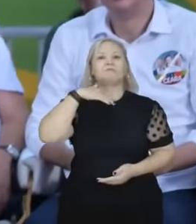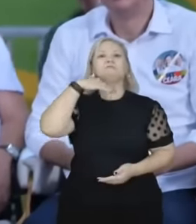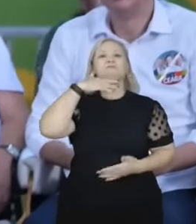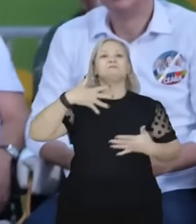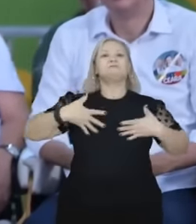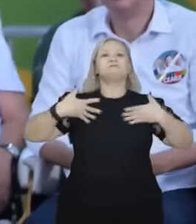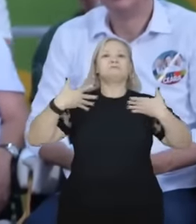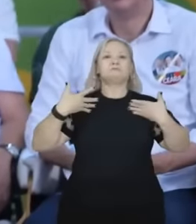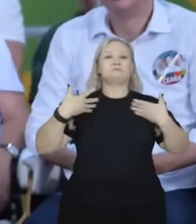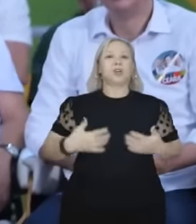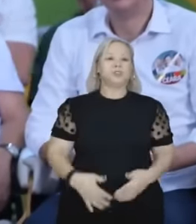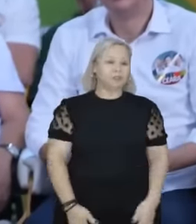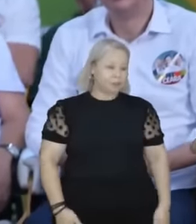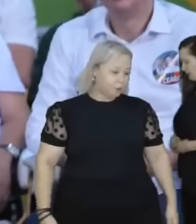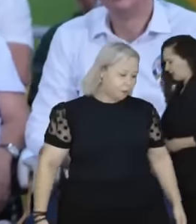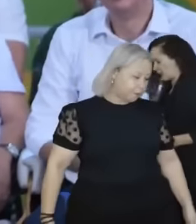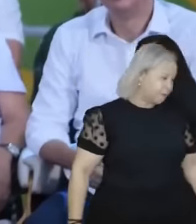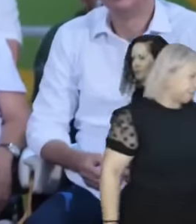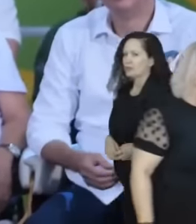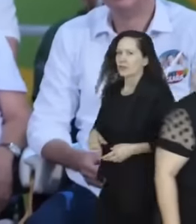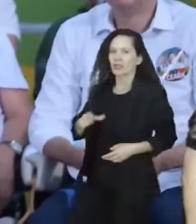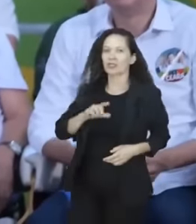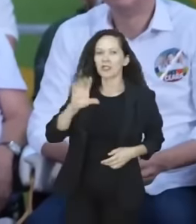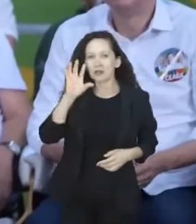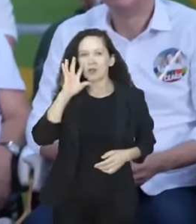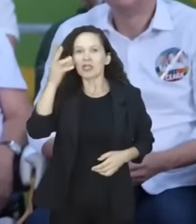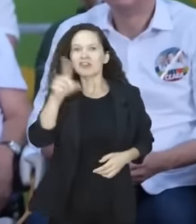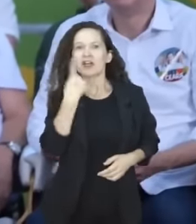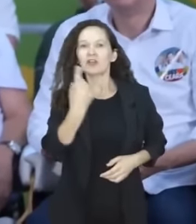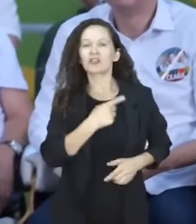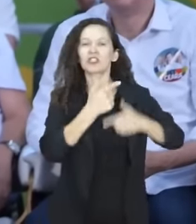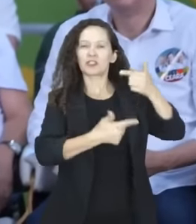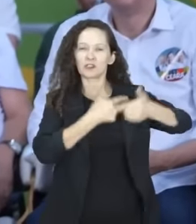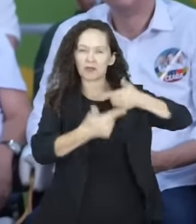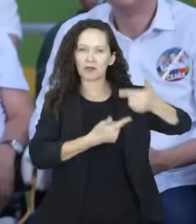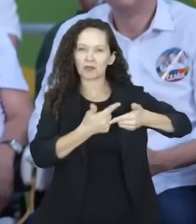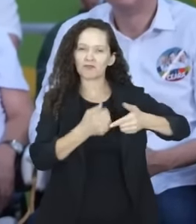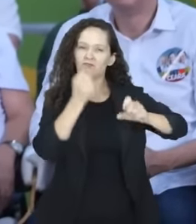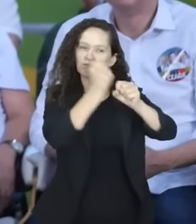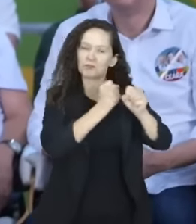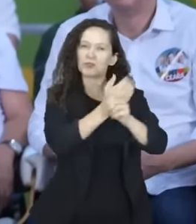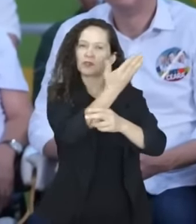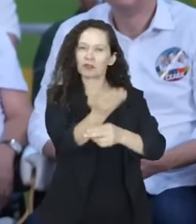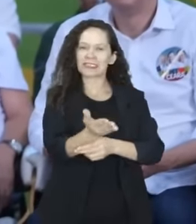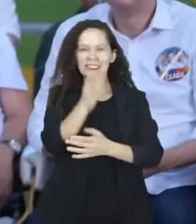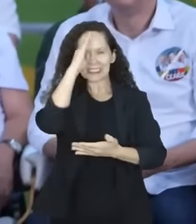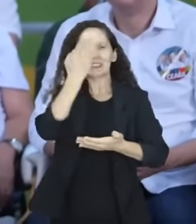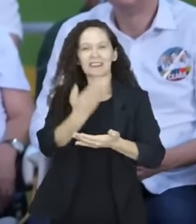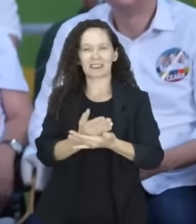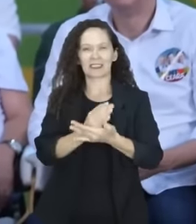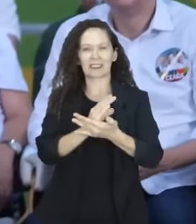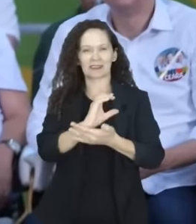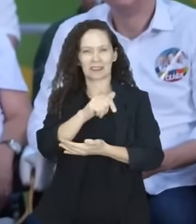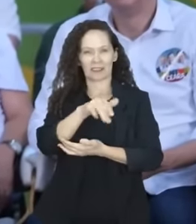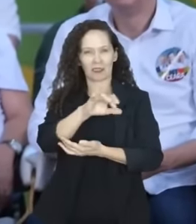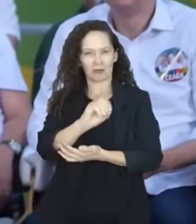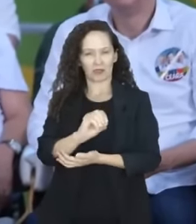fruto daquilo que nós plantamos. E você pode ter certeza, Camilo, que o companheiro